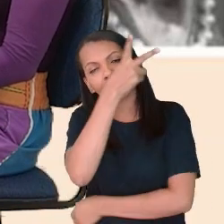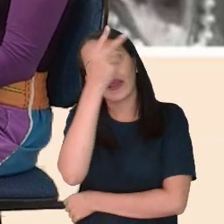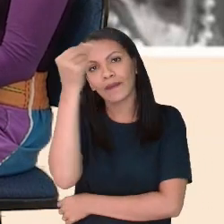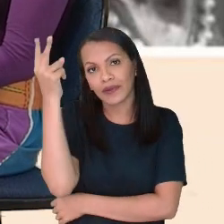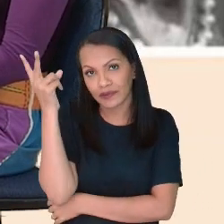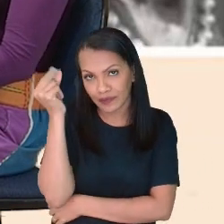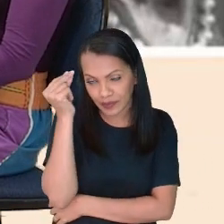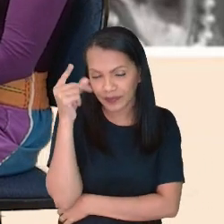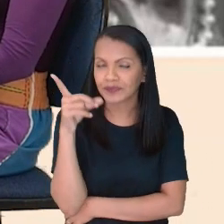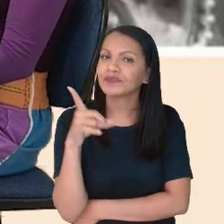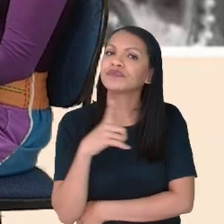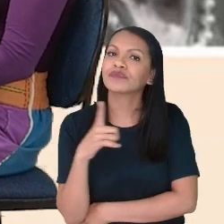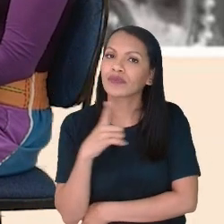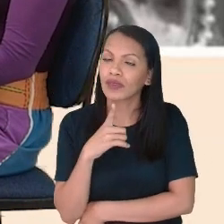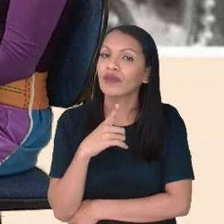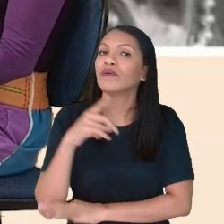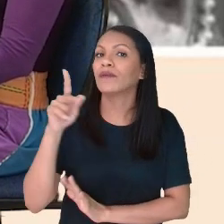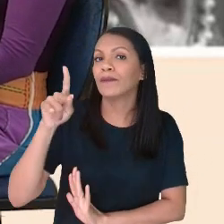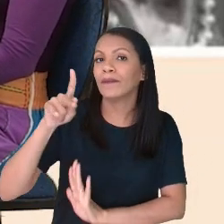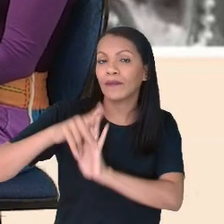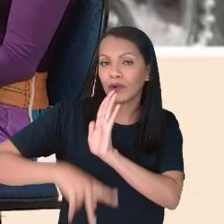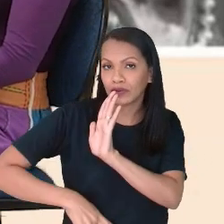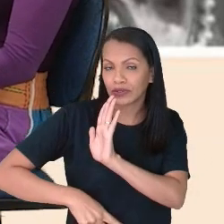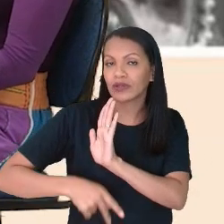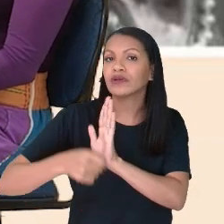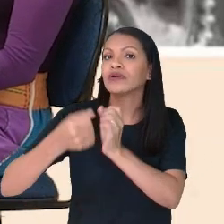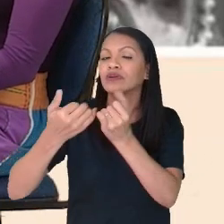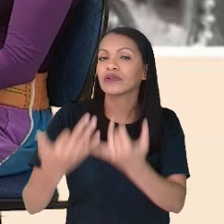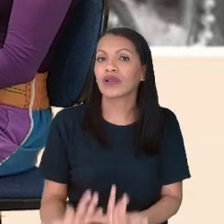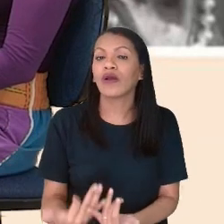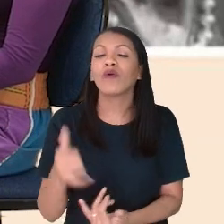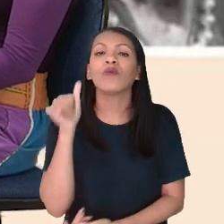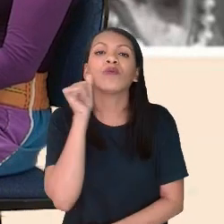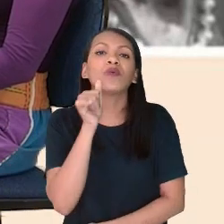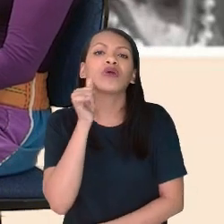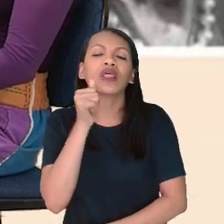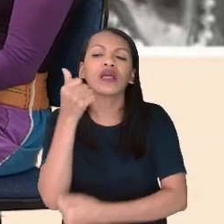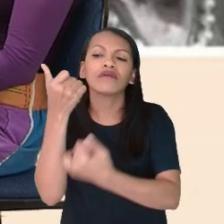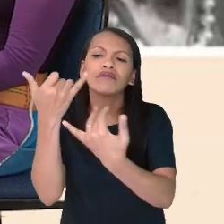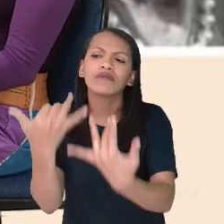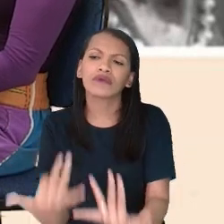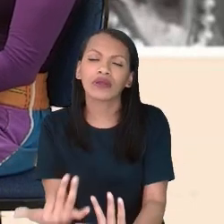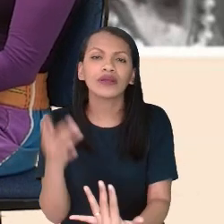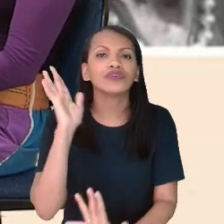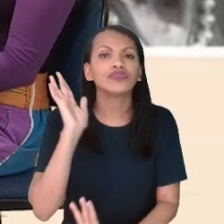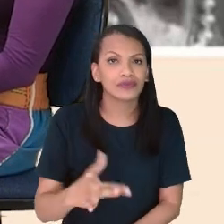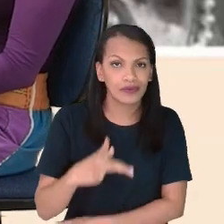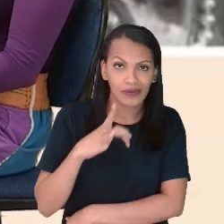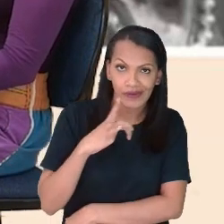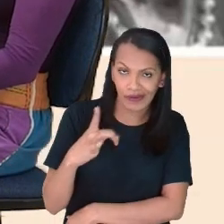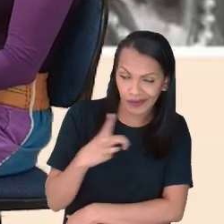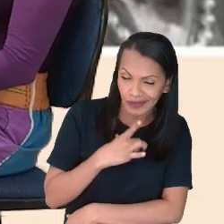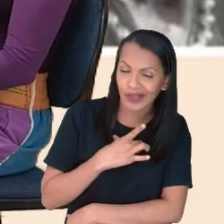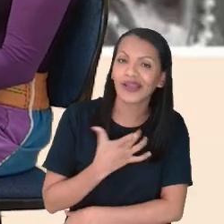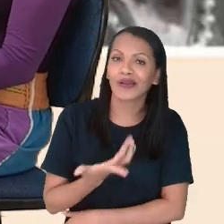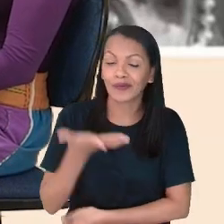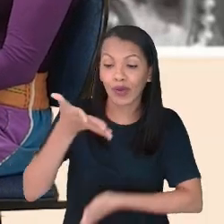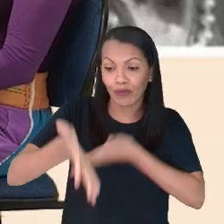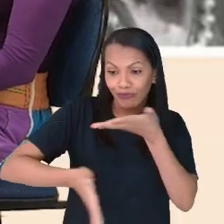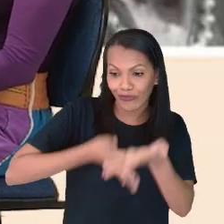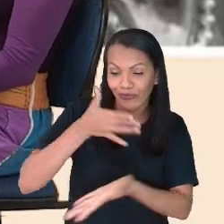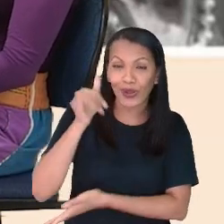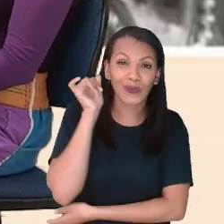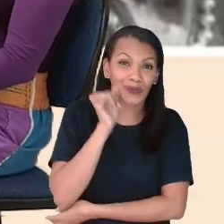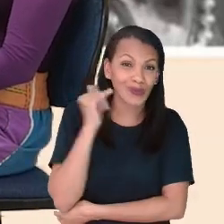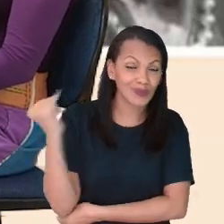prefeitura, tem um projeto que é falar sobre as mulheres, né? Então, a prefeitura já tem esse mote,